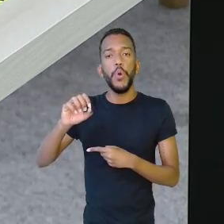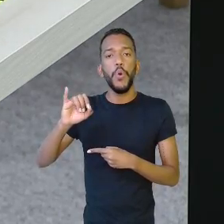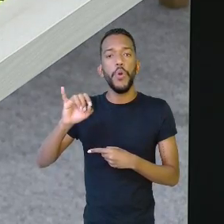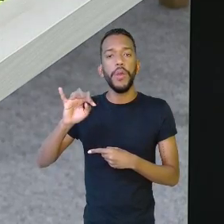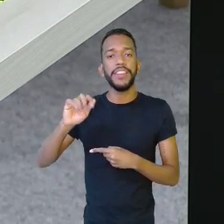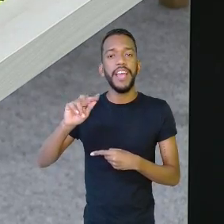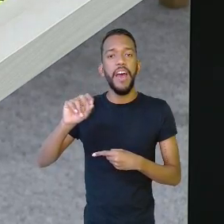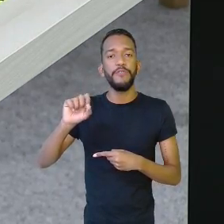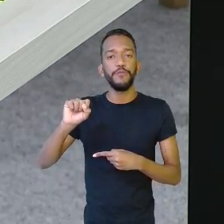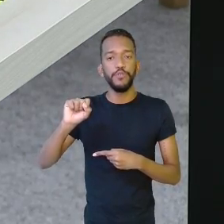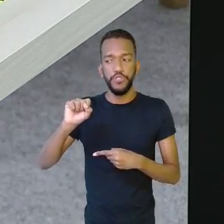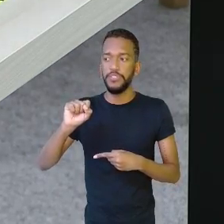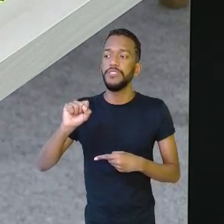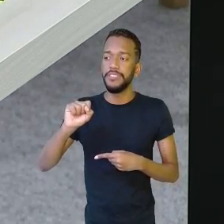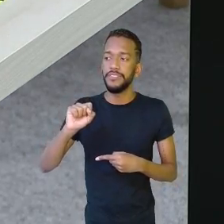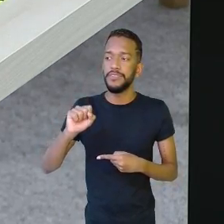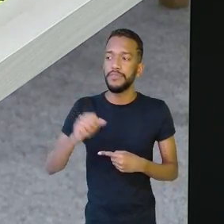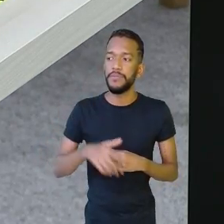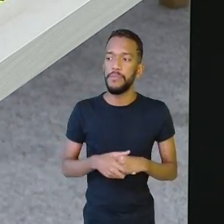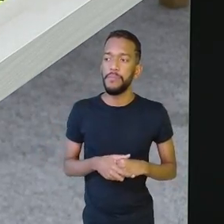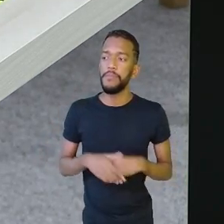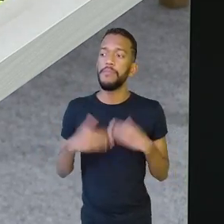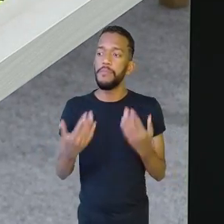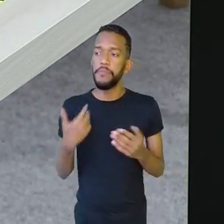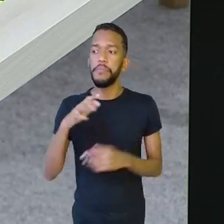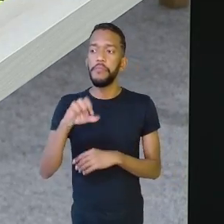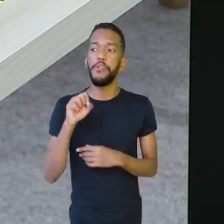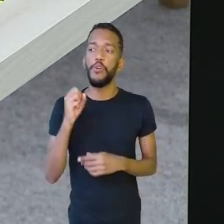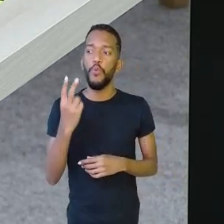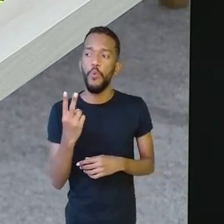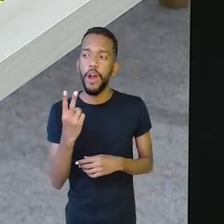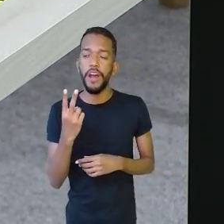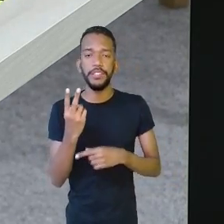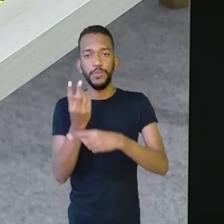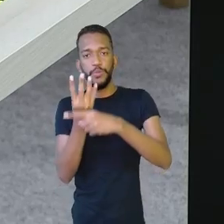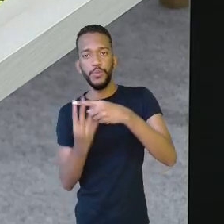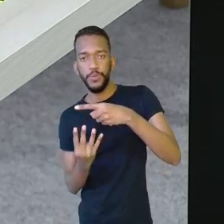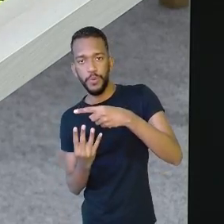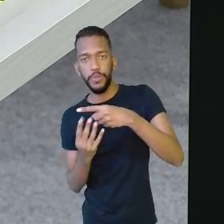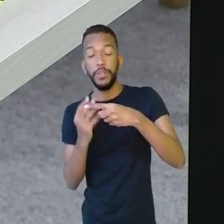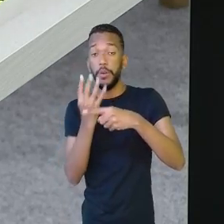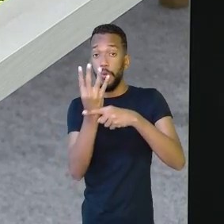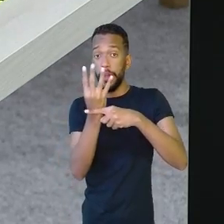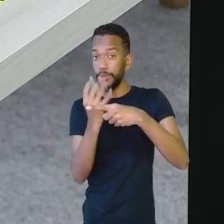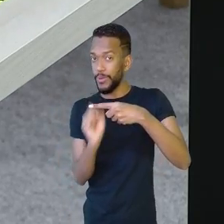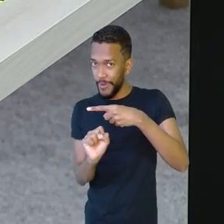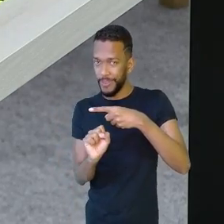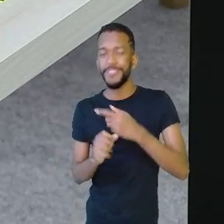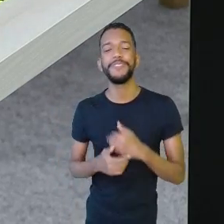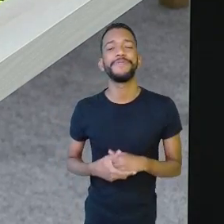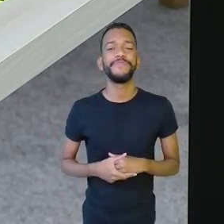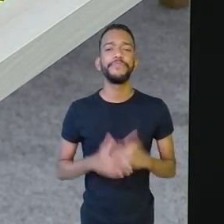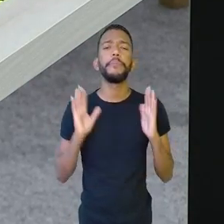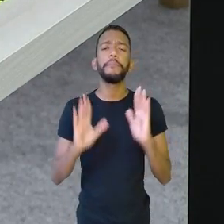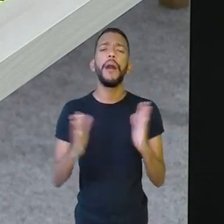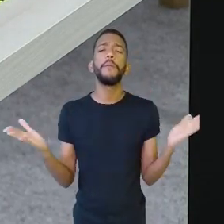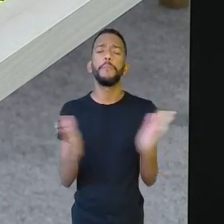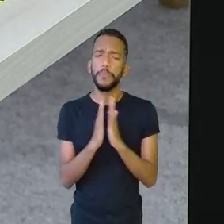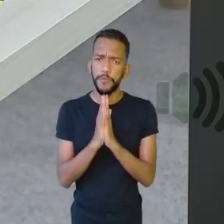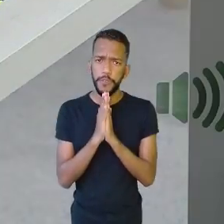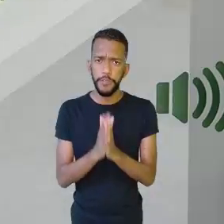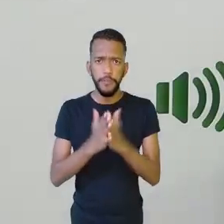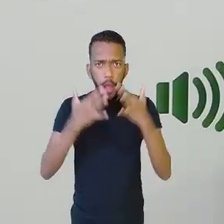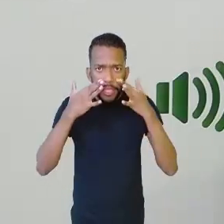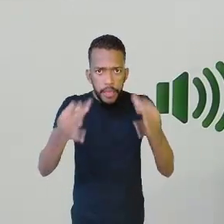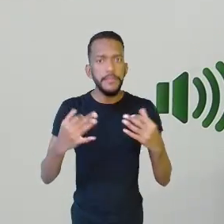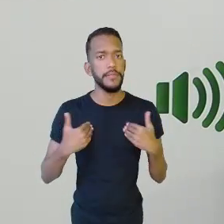seja, 4 de 8. Eu peguei 4 de 8. Mas eu quero que vocês prestem atenção aqui. Olha